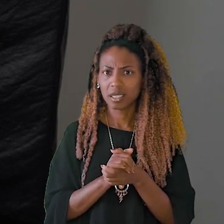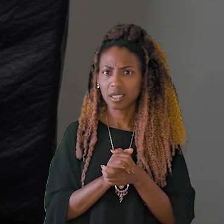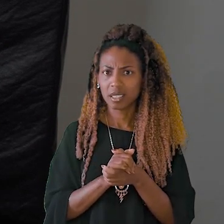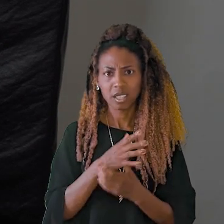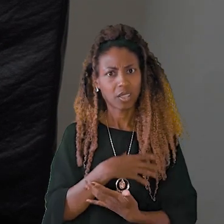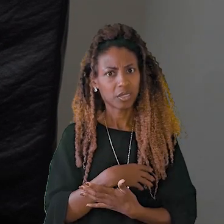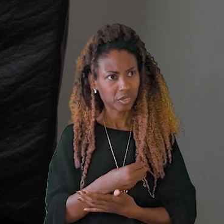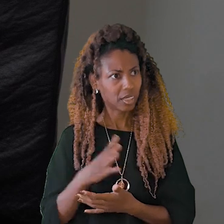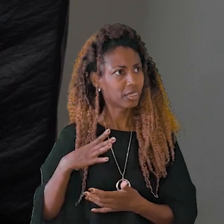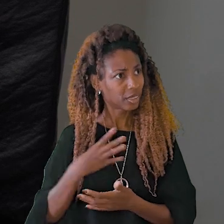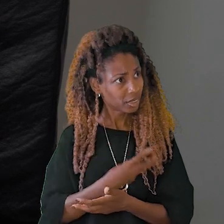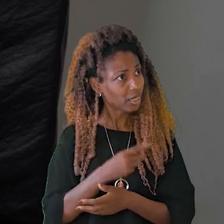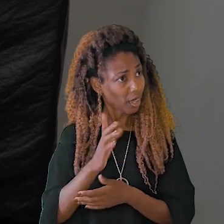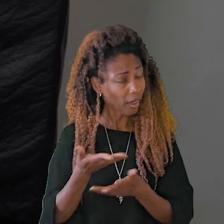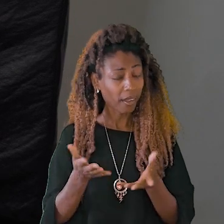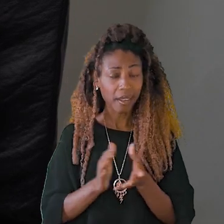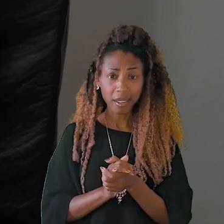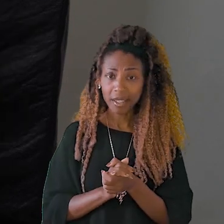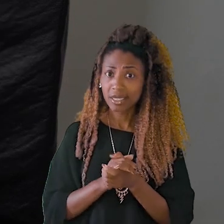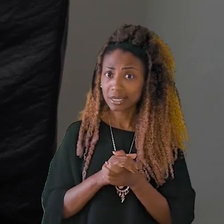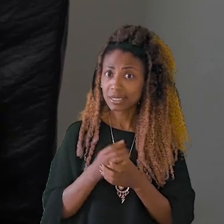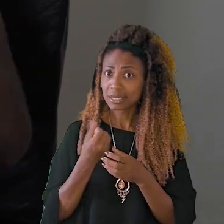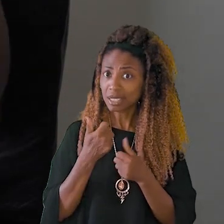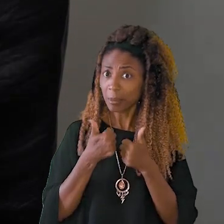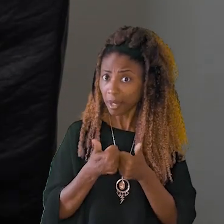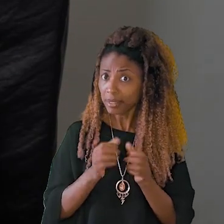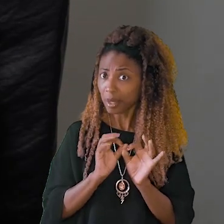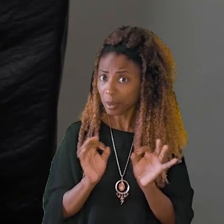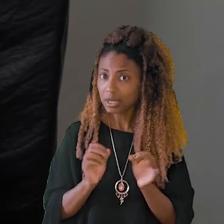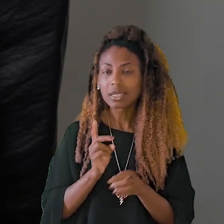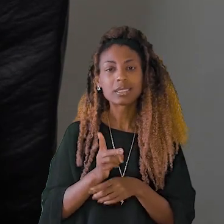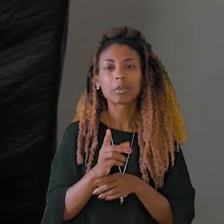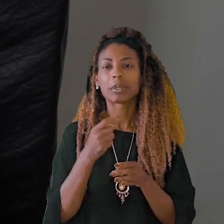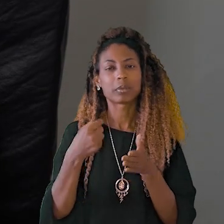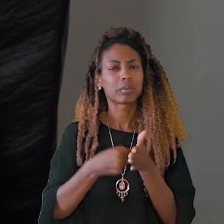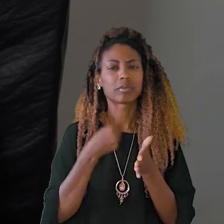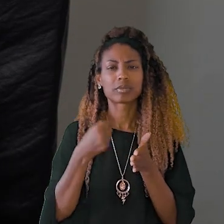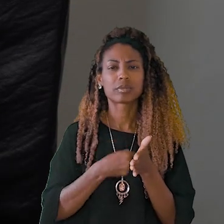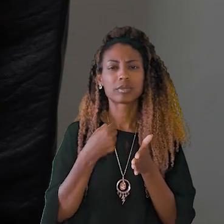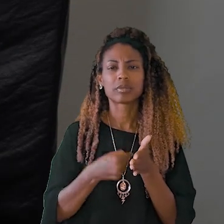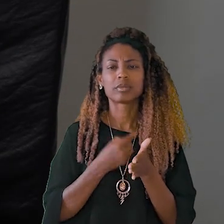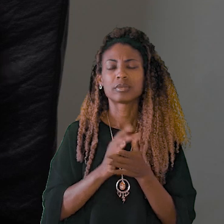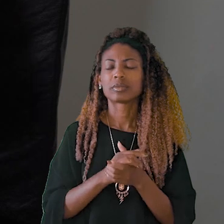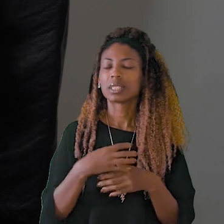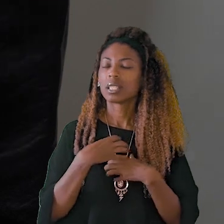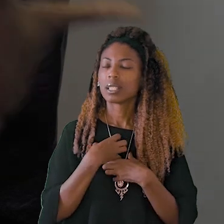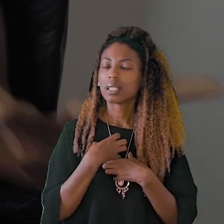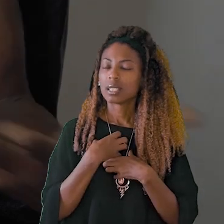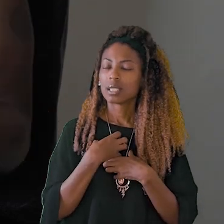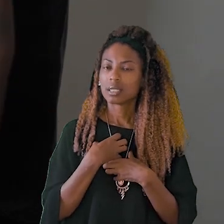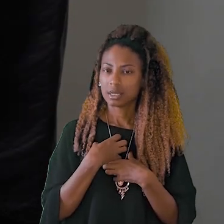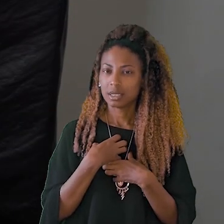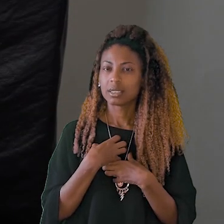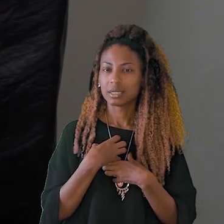Filha, você vai ser travesti? Filha, como tá isso? Ela sempre trazia esse lugar, né? Ela sempre sentia que